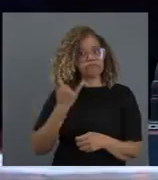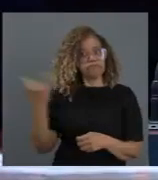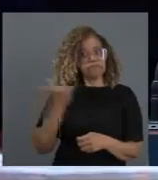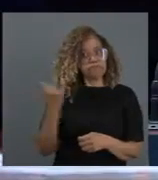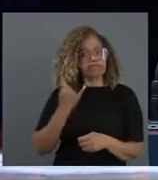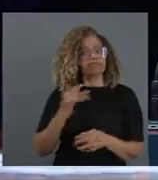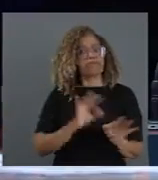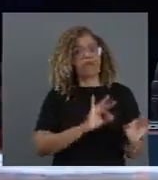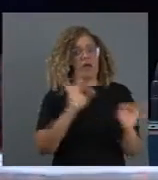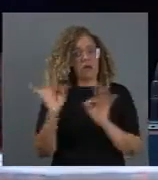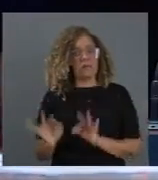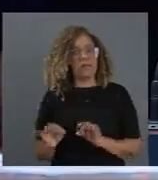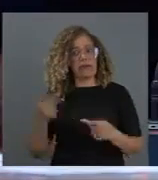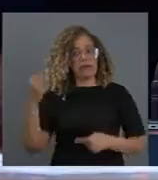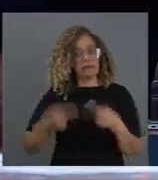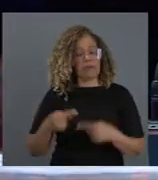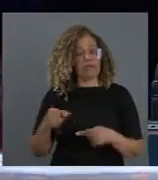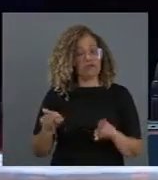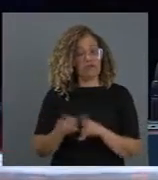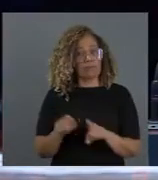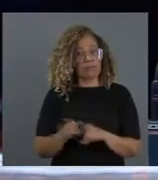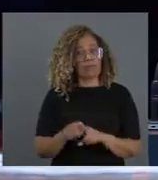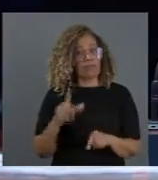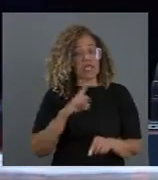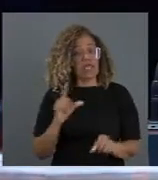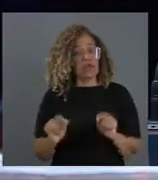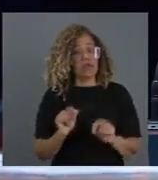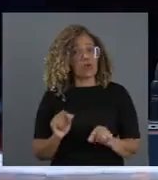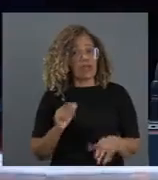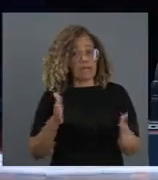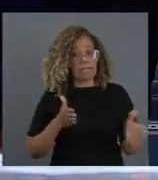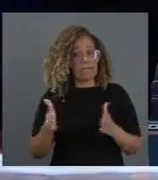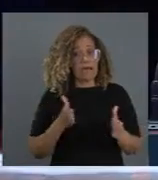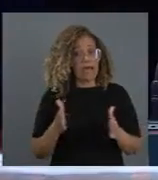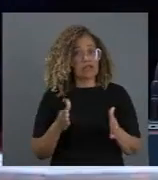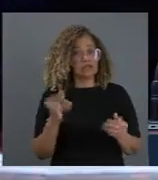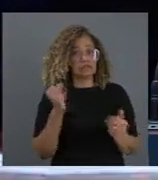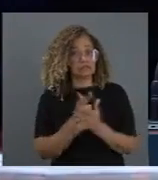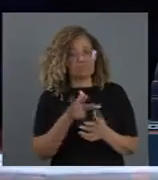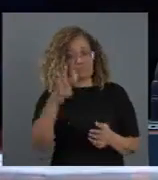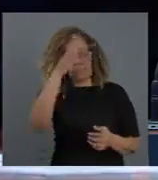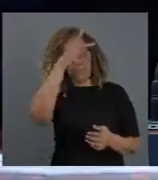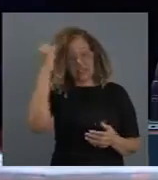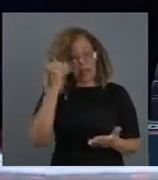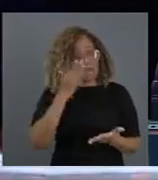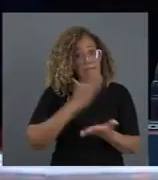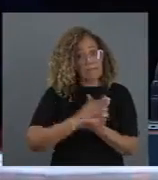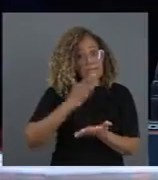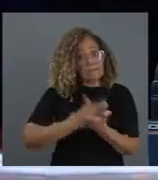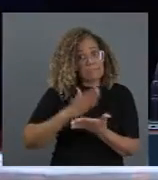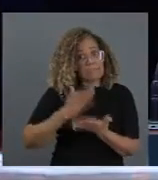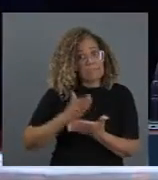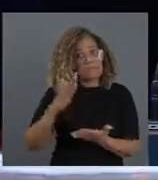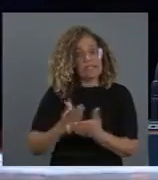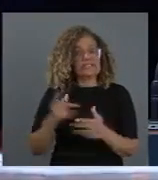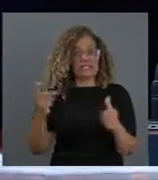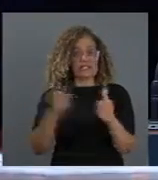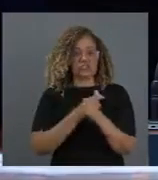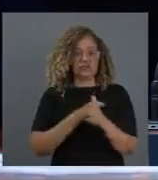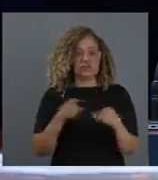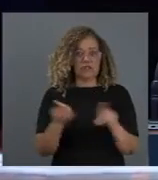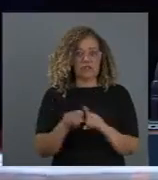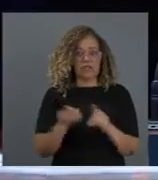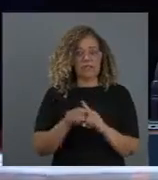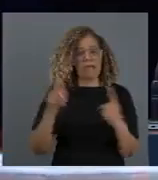PEC. A proposta reabre o prazo para que as prefeituras parcelem dívidas com a Previdência